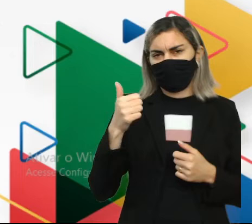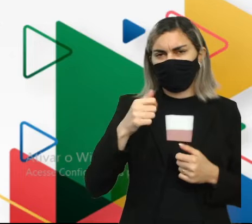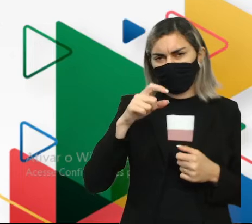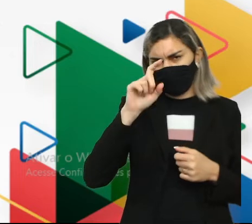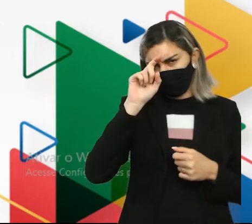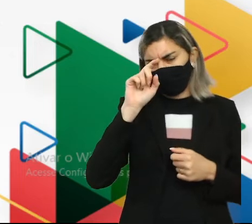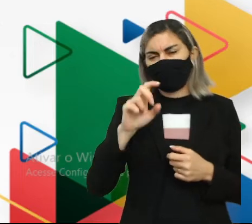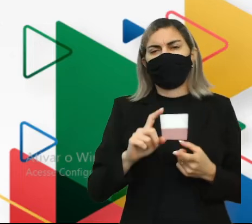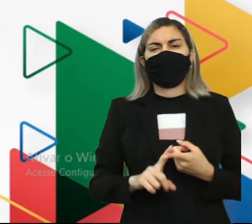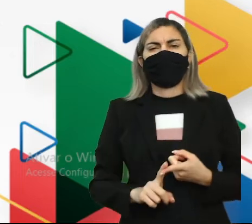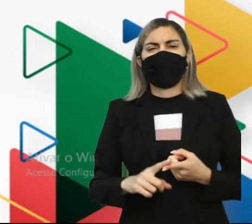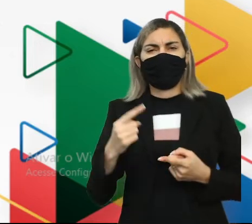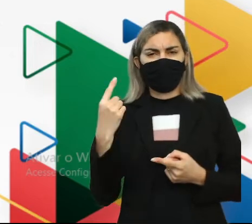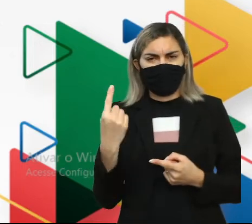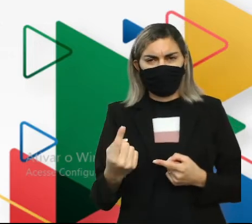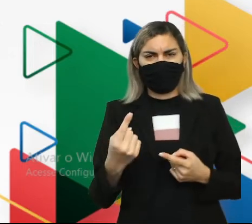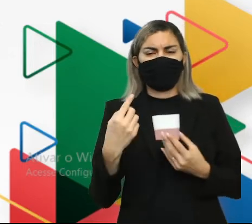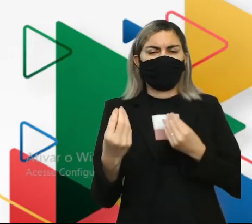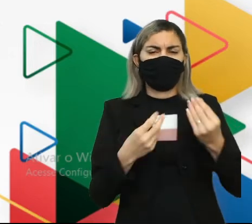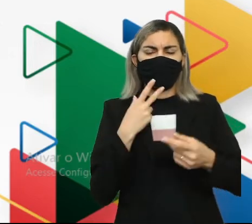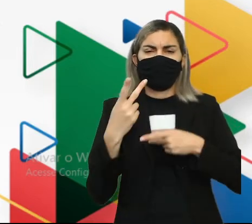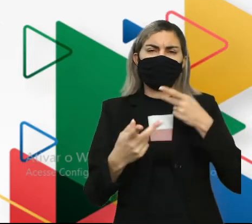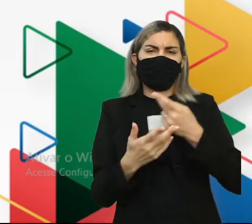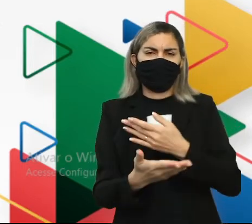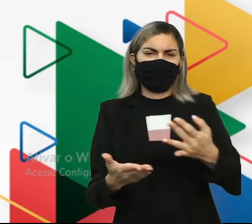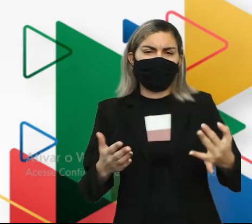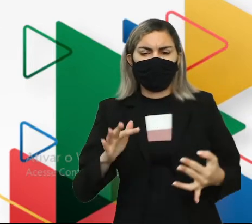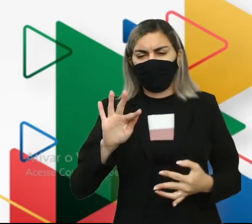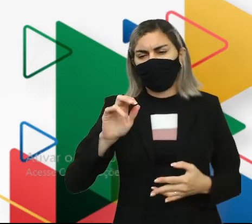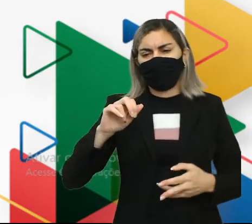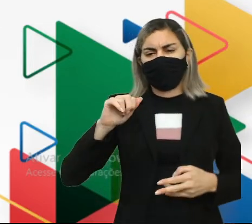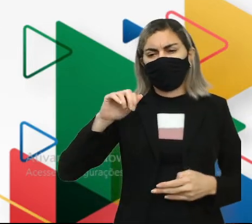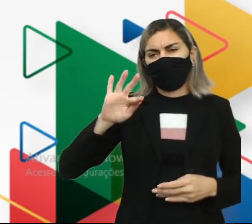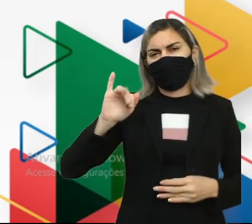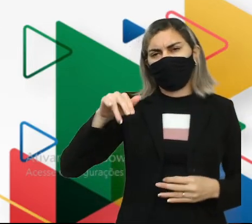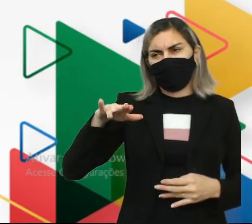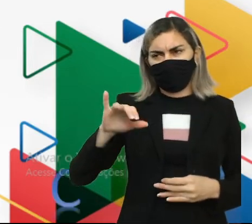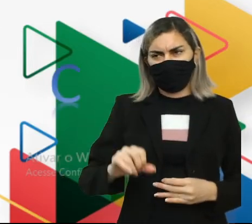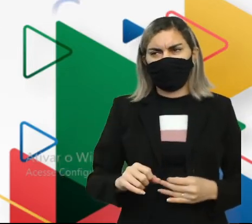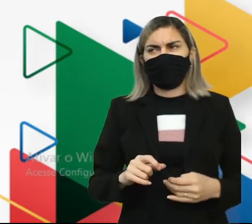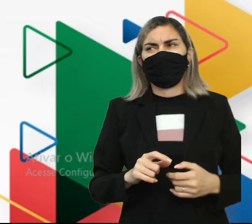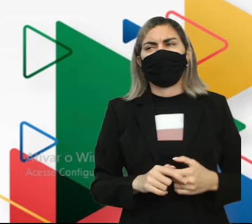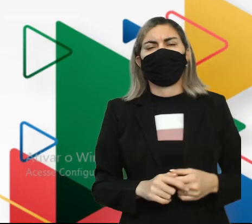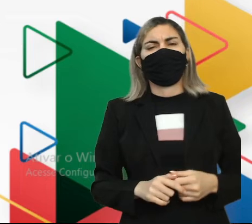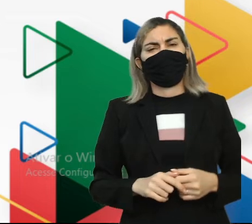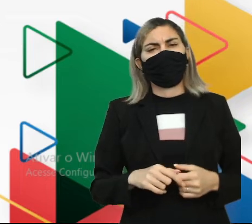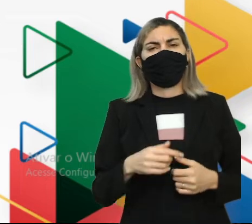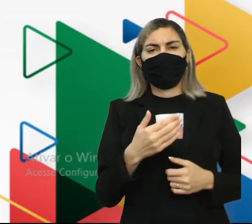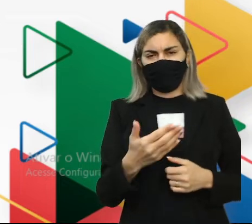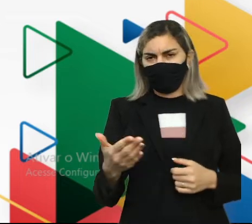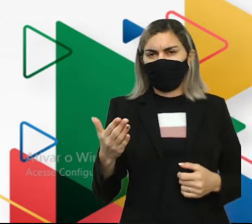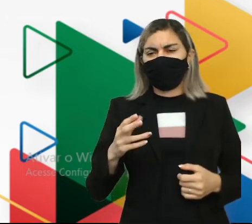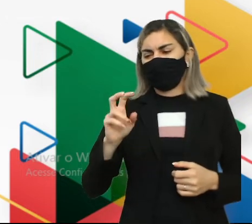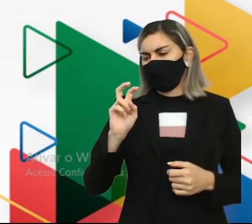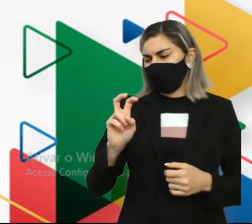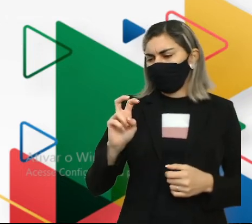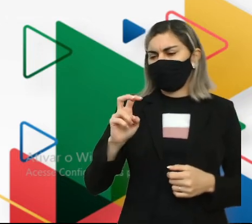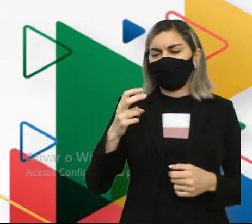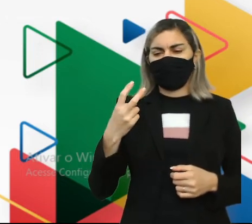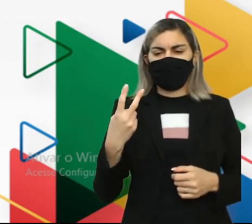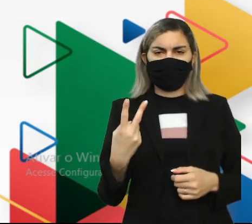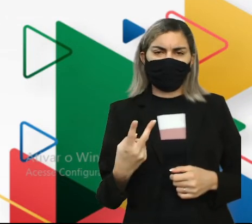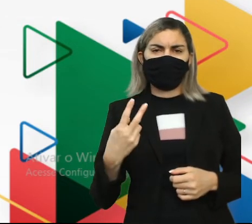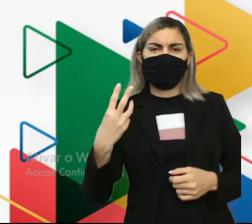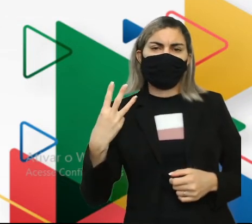chamam de hieroglifo. O 1, como foi dito a vocês, os fenícios, que mais? E o 5, 2, 3. Então,